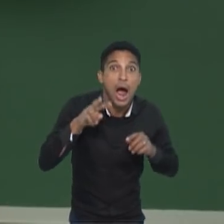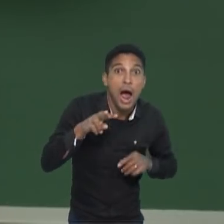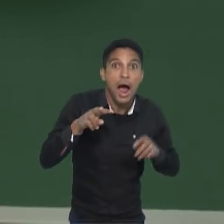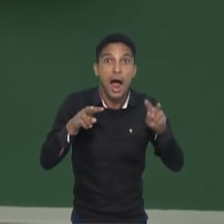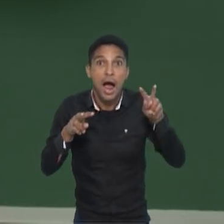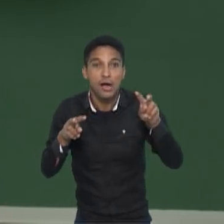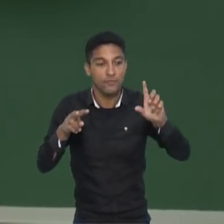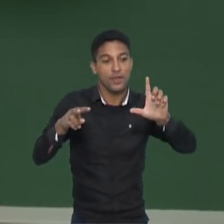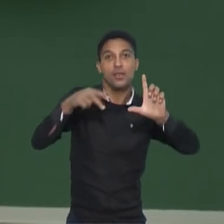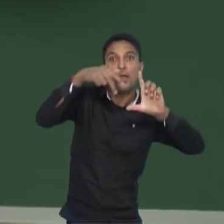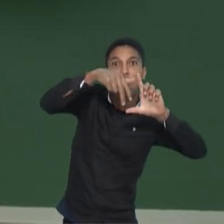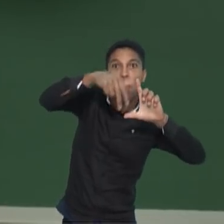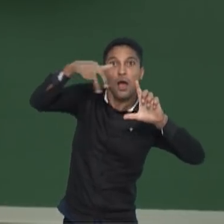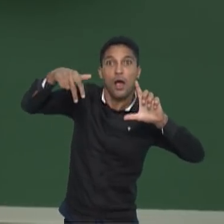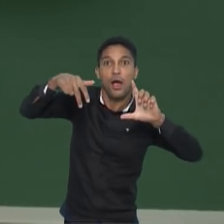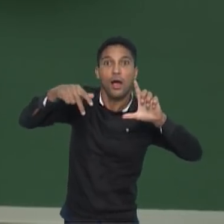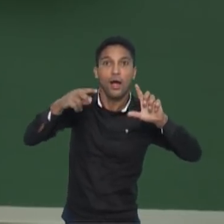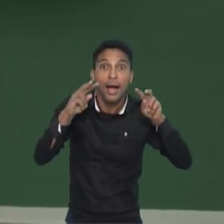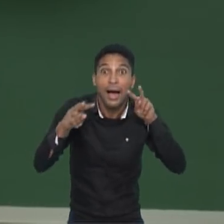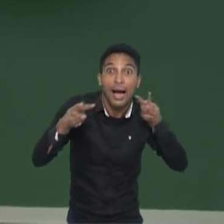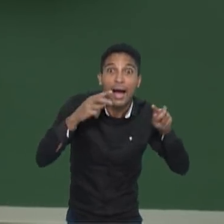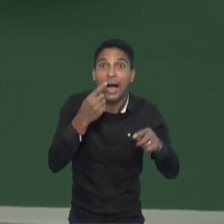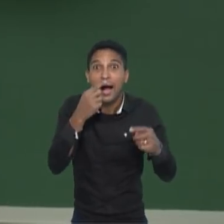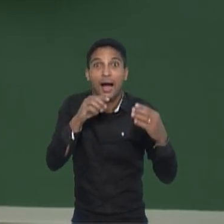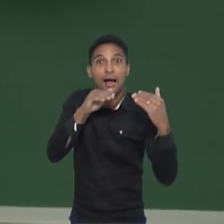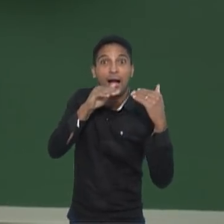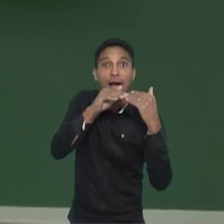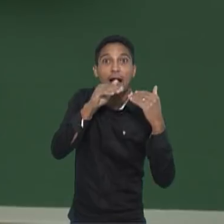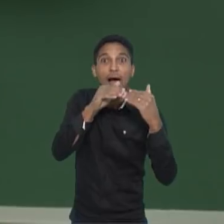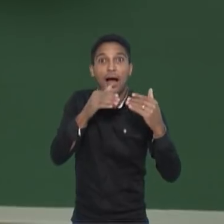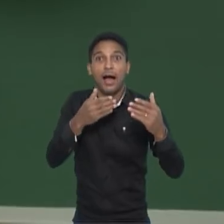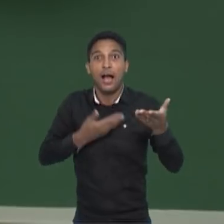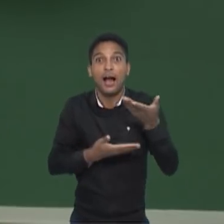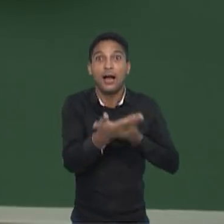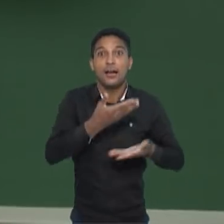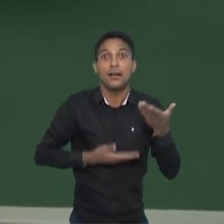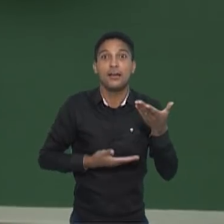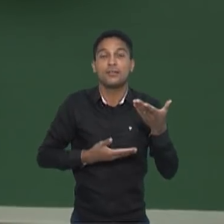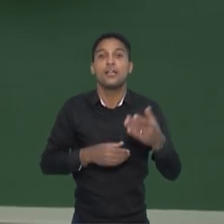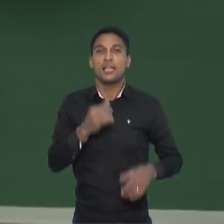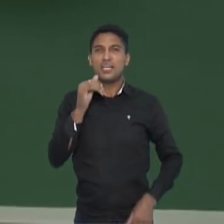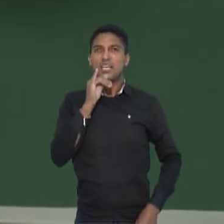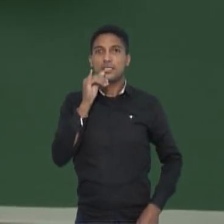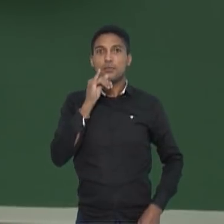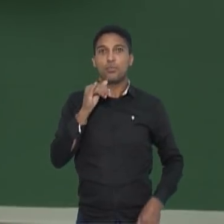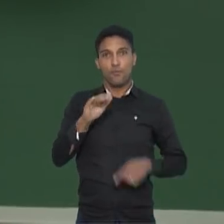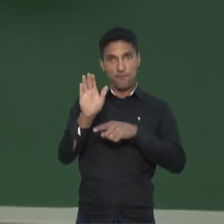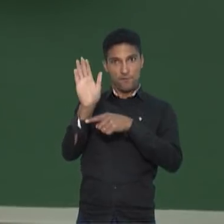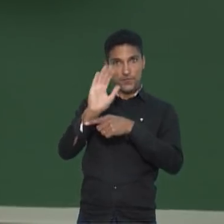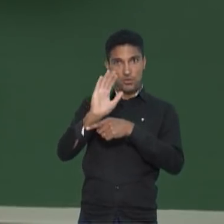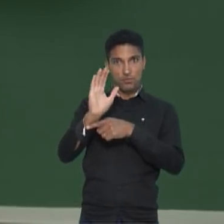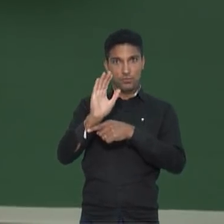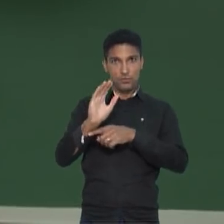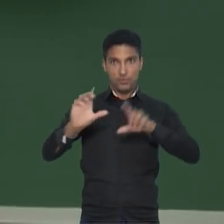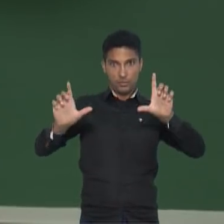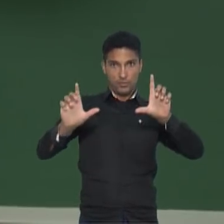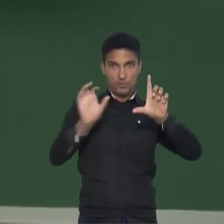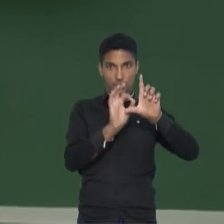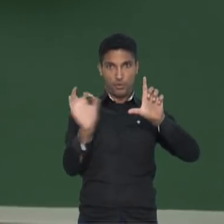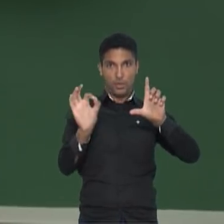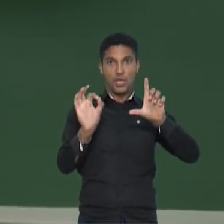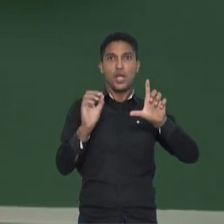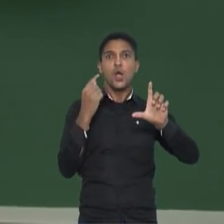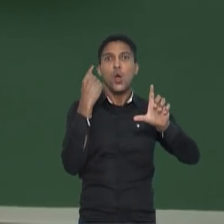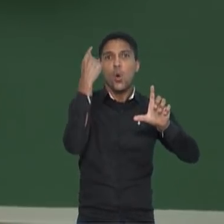Porque como um filme, vamos dizer que ele tem uma hora e meia de duração, né? E ele termina